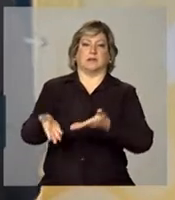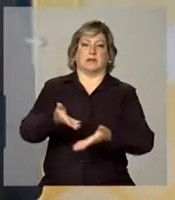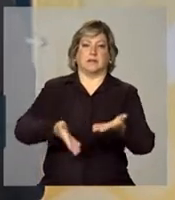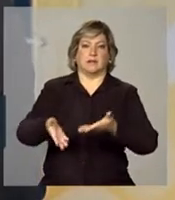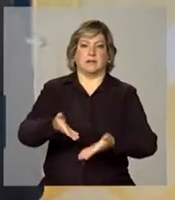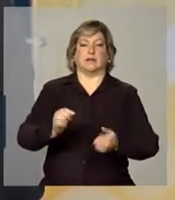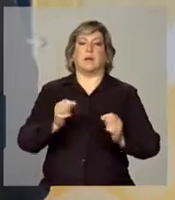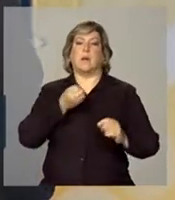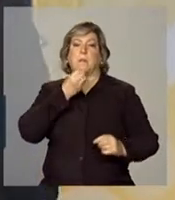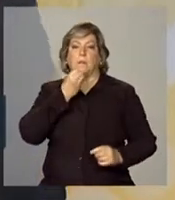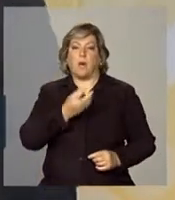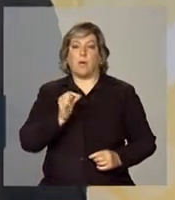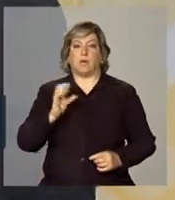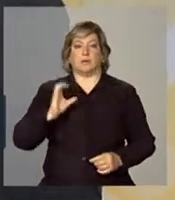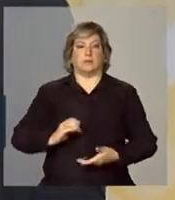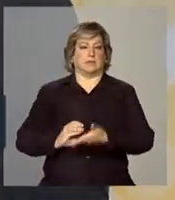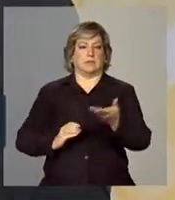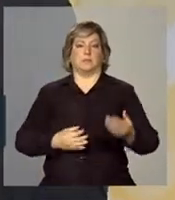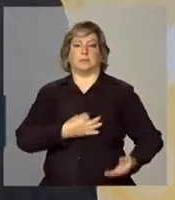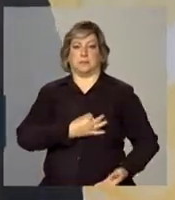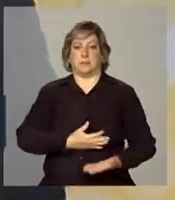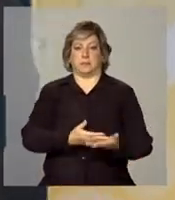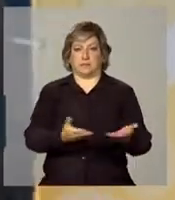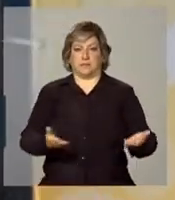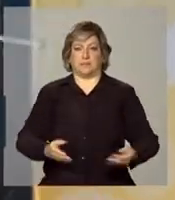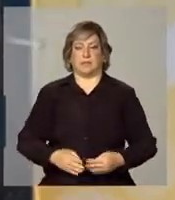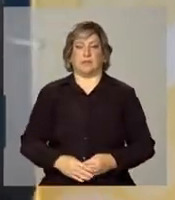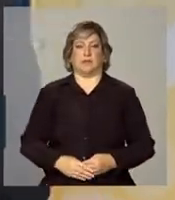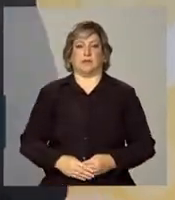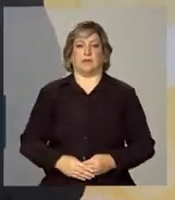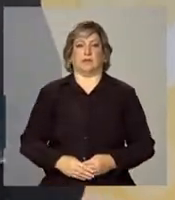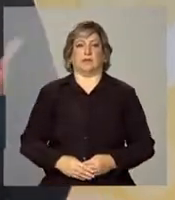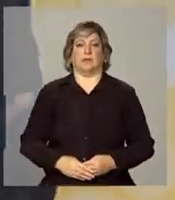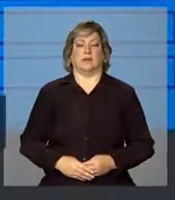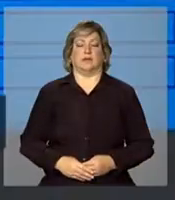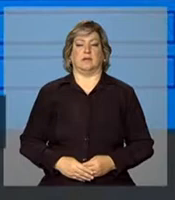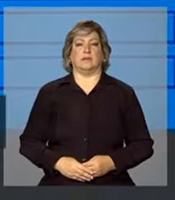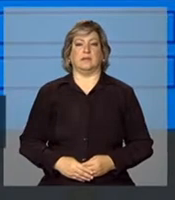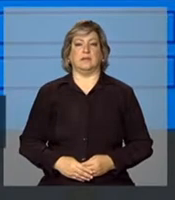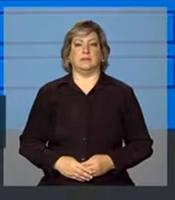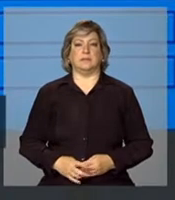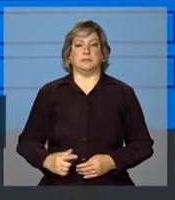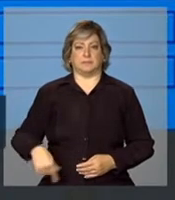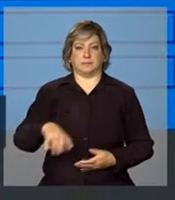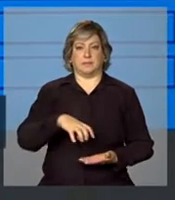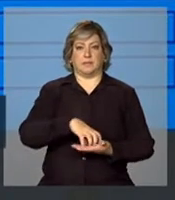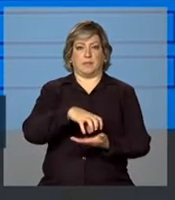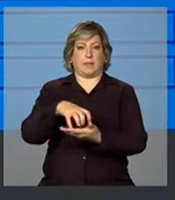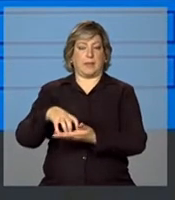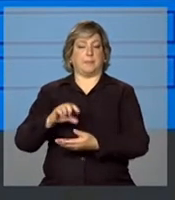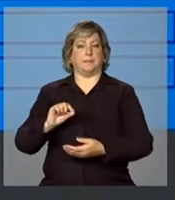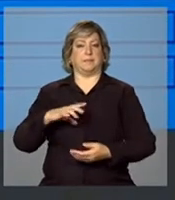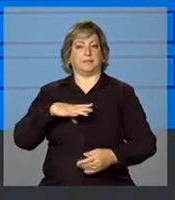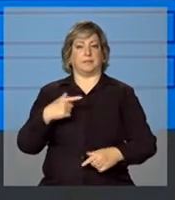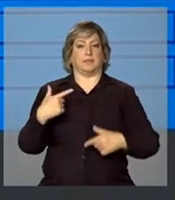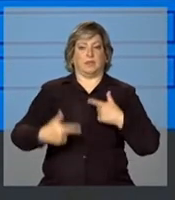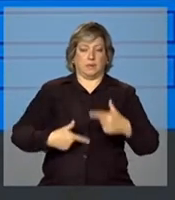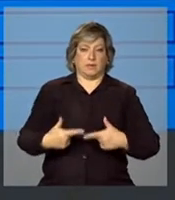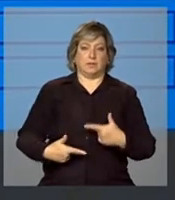bom atendimento que o cidadão merece. A alocação de equipes também é um desafio,